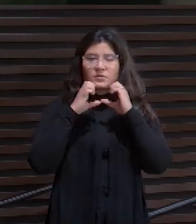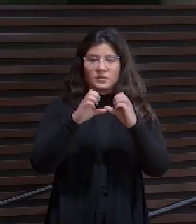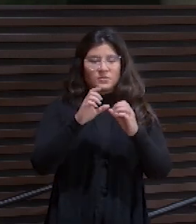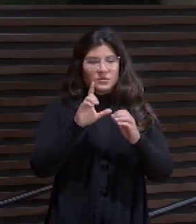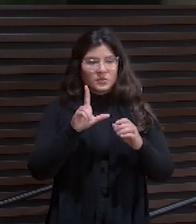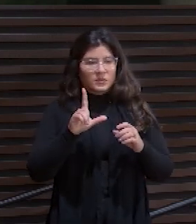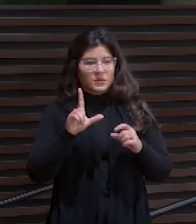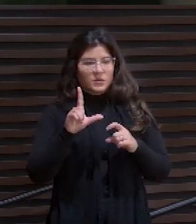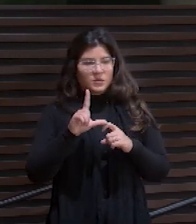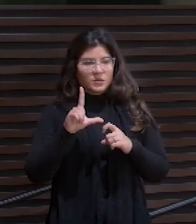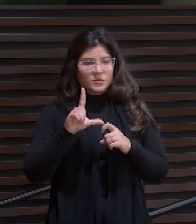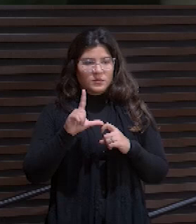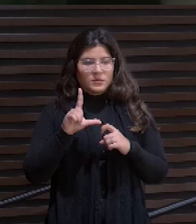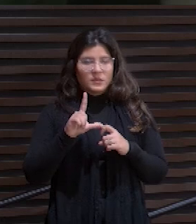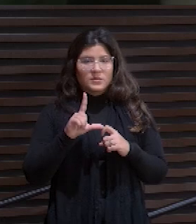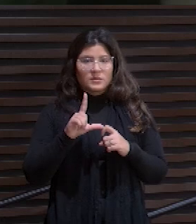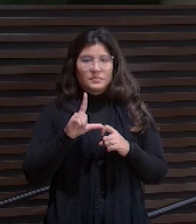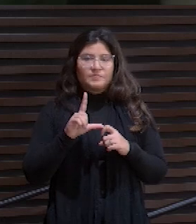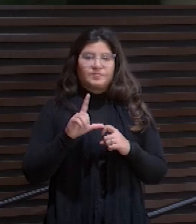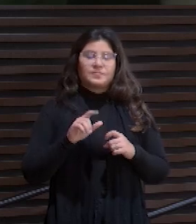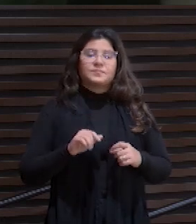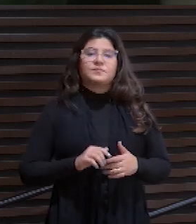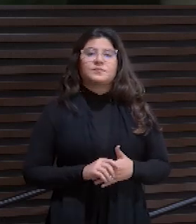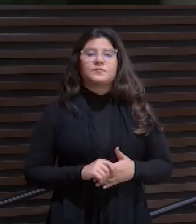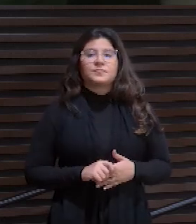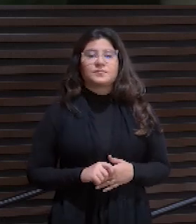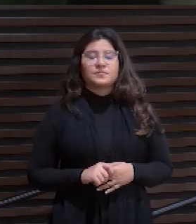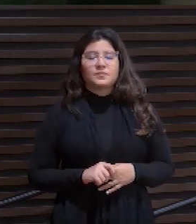Capítulo 5 do Evangelho de Jesus Cristo segundo Lucas,